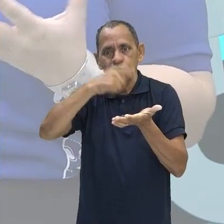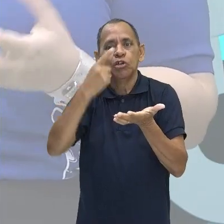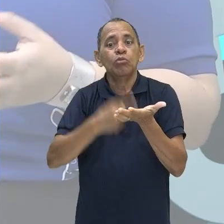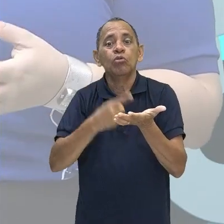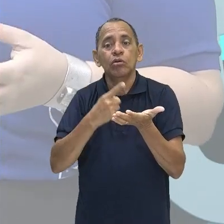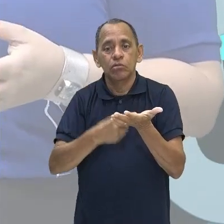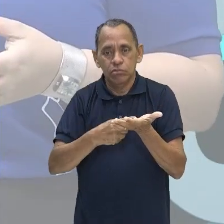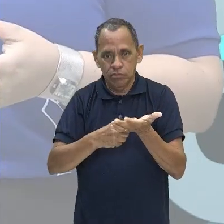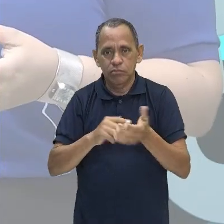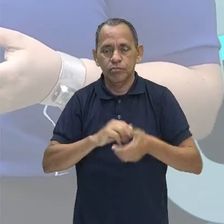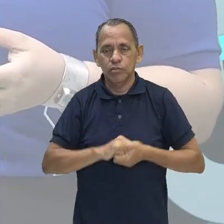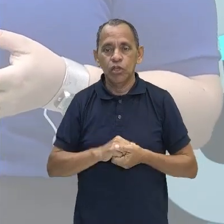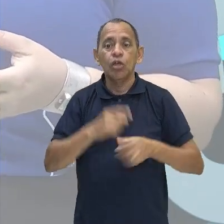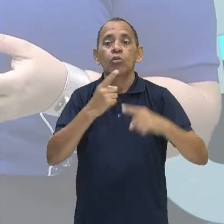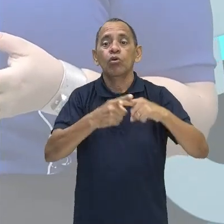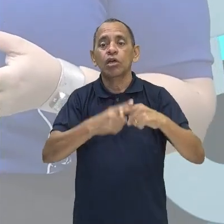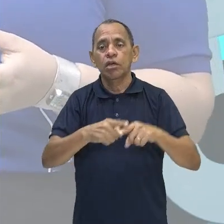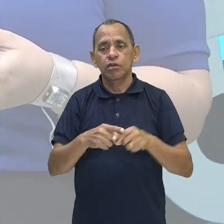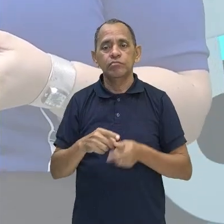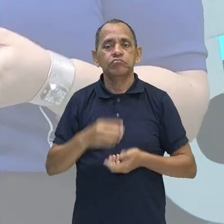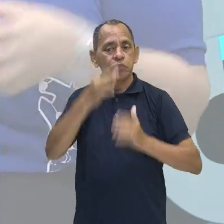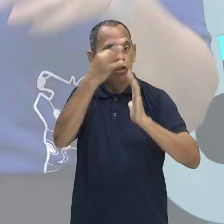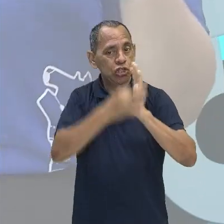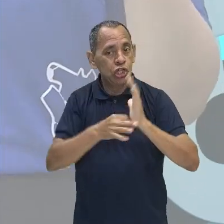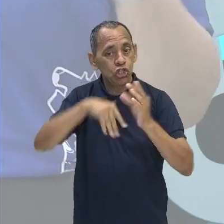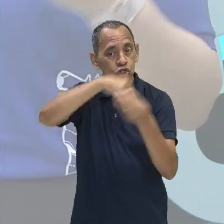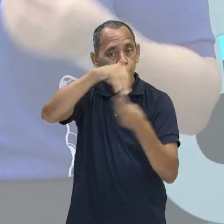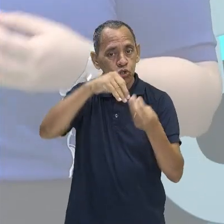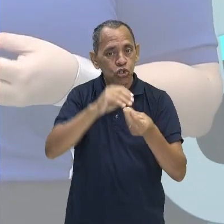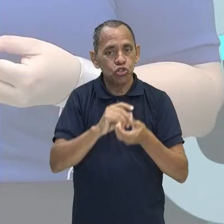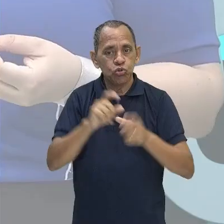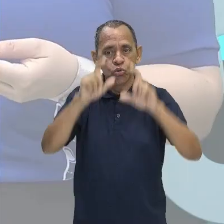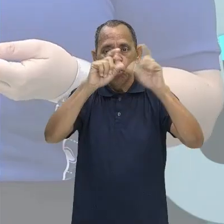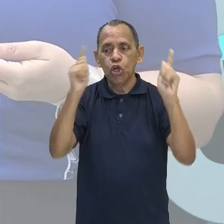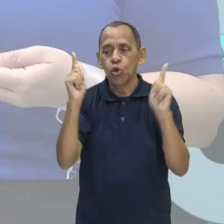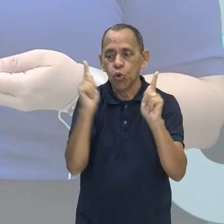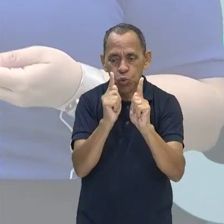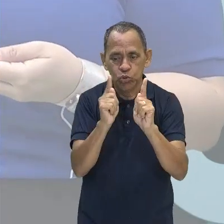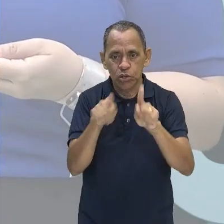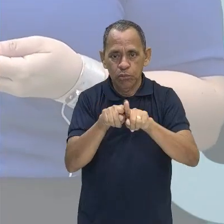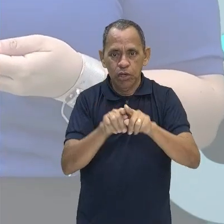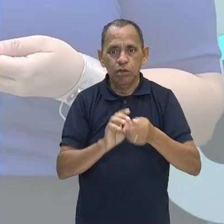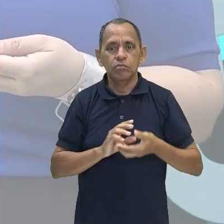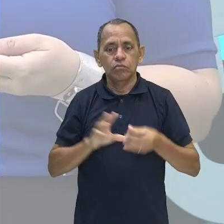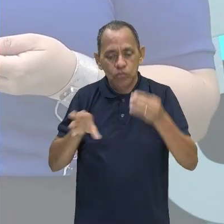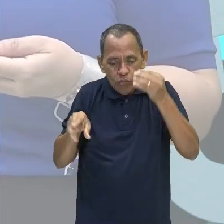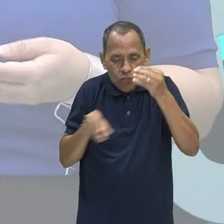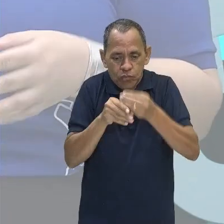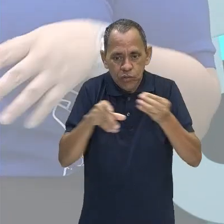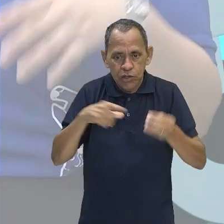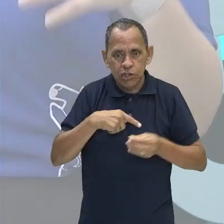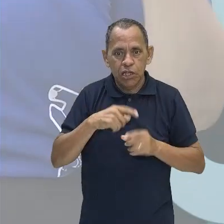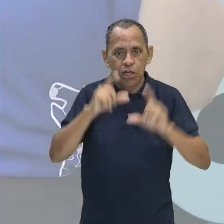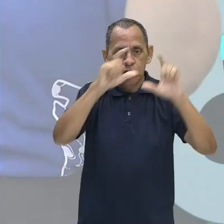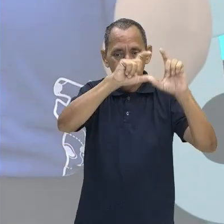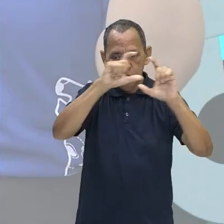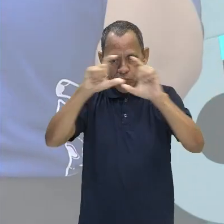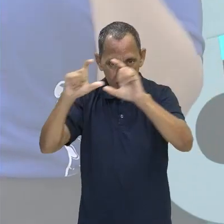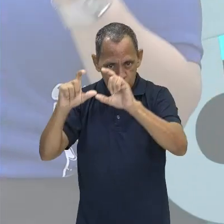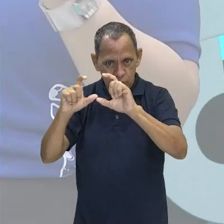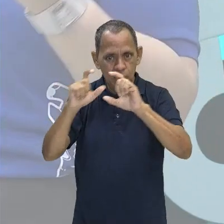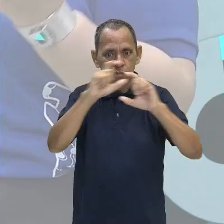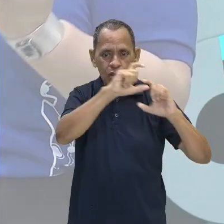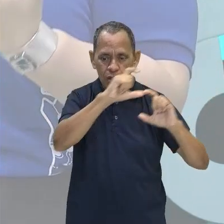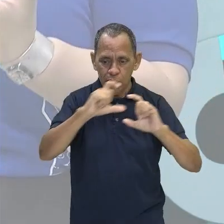misto, correto? A tirinha geralmente é curta e é composta por uma sequência de quadrinhos que apresentam